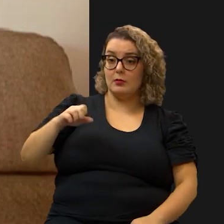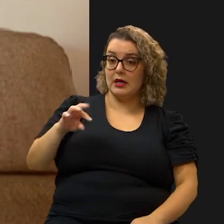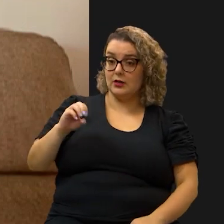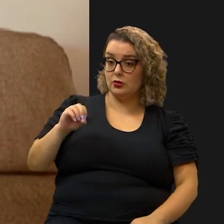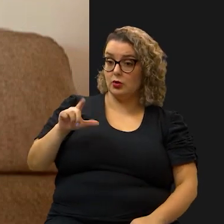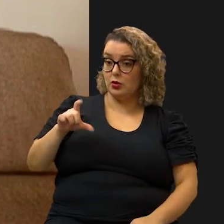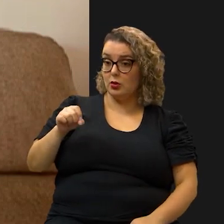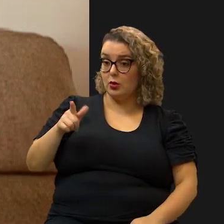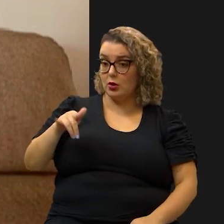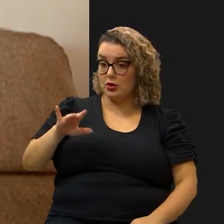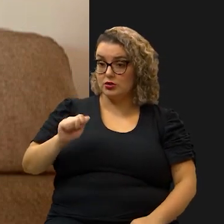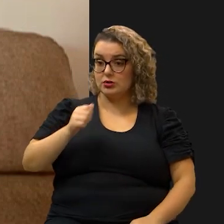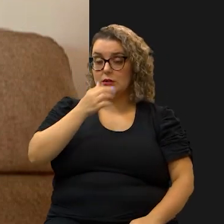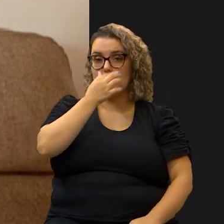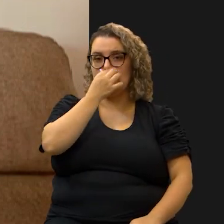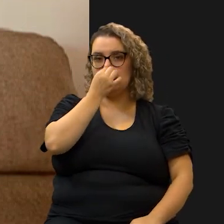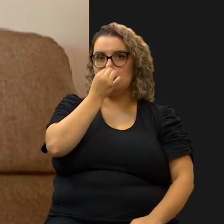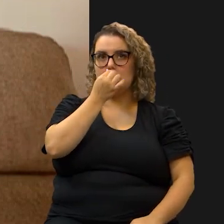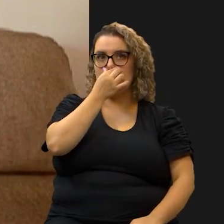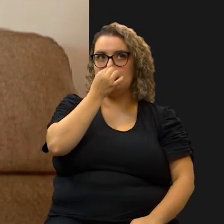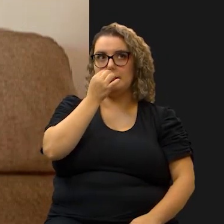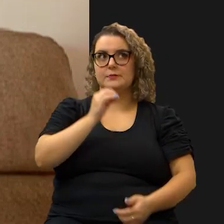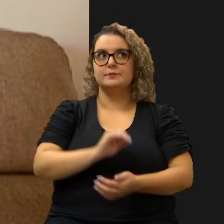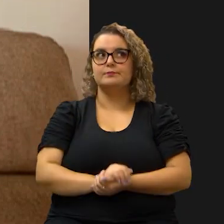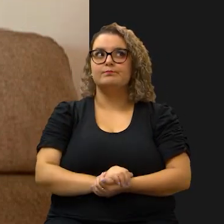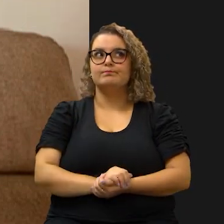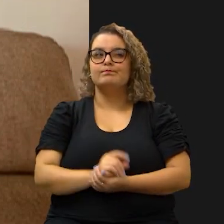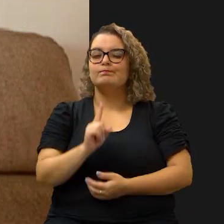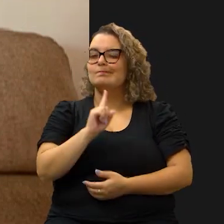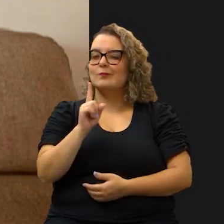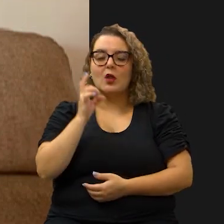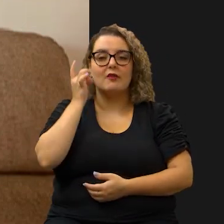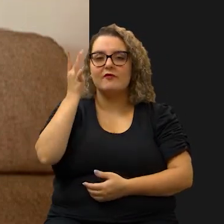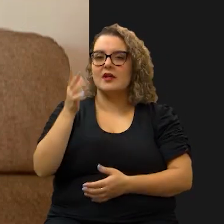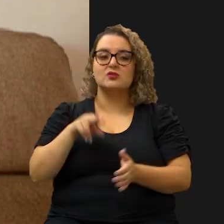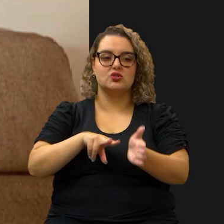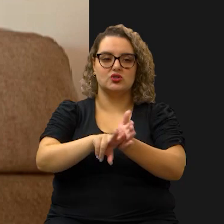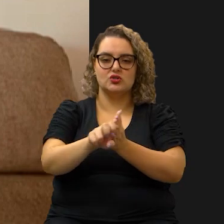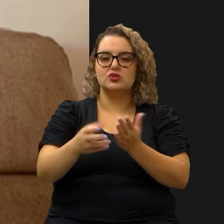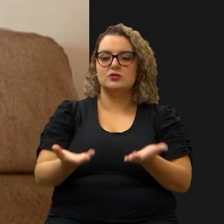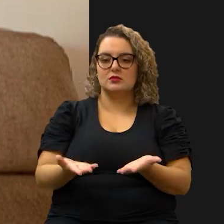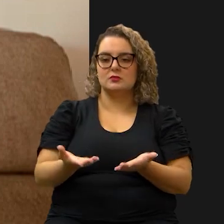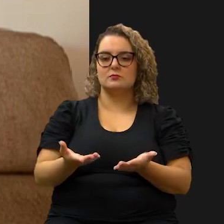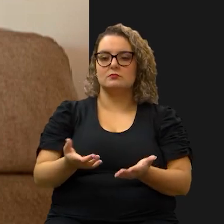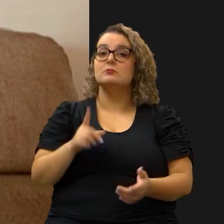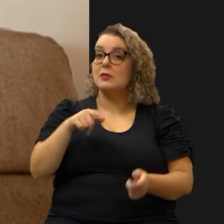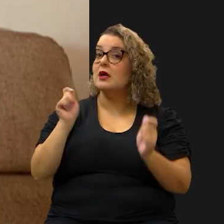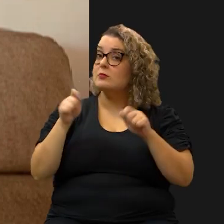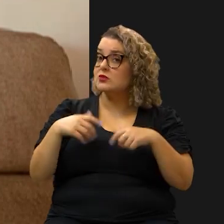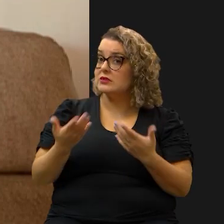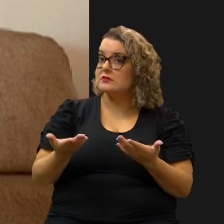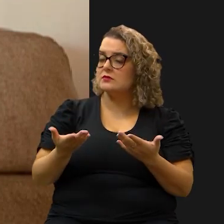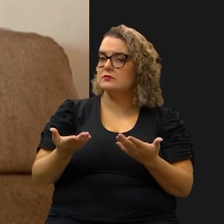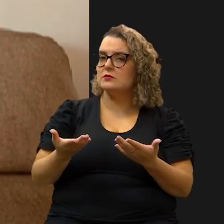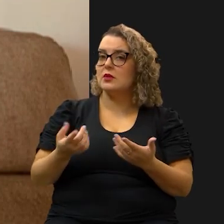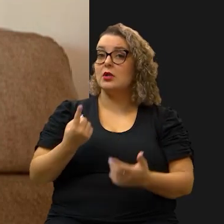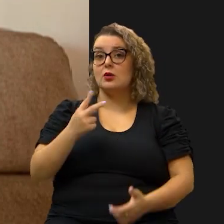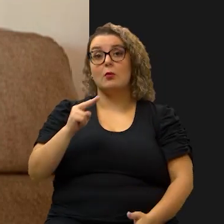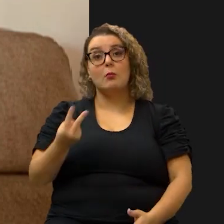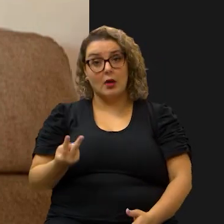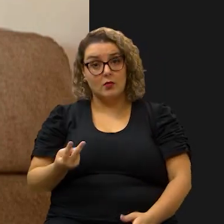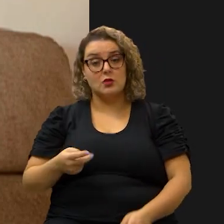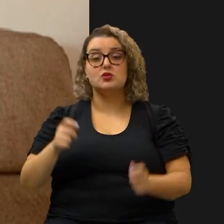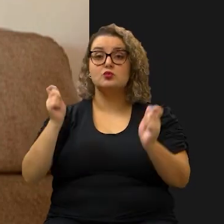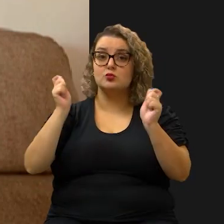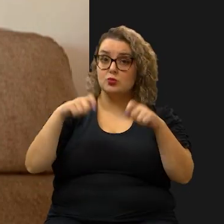reumatológicas, elas não são tão fáceis de serem diagnosticadas, mas são possíveis. E uma